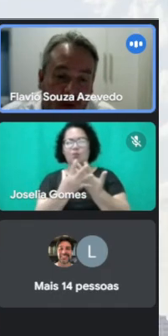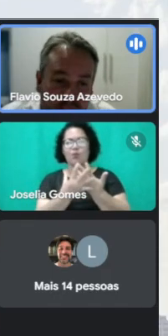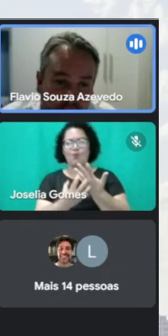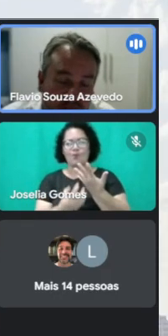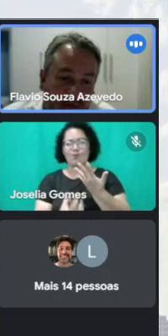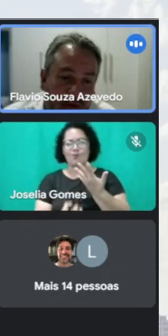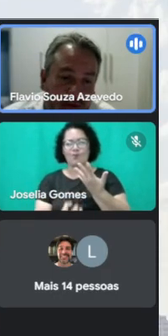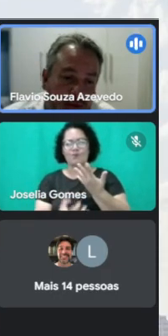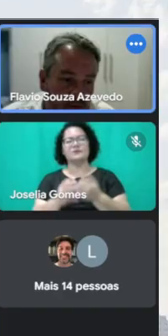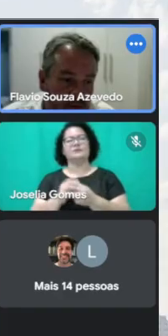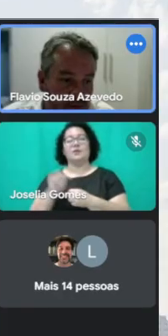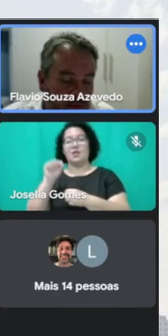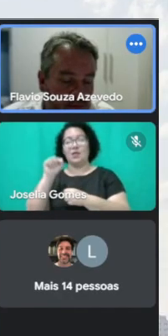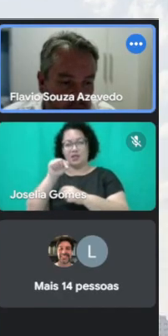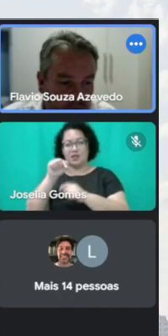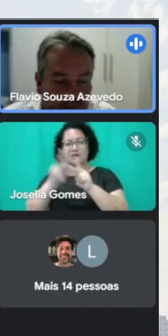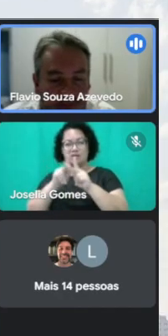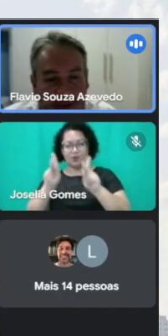Esse projeto foi